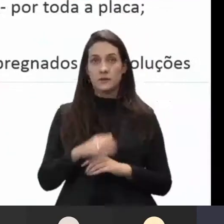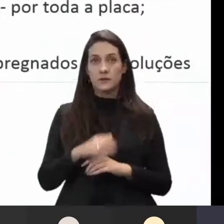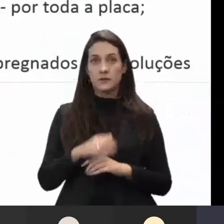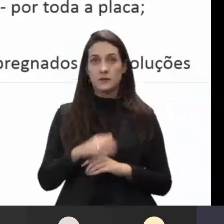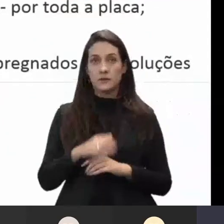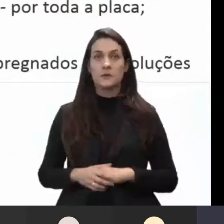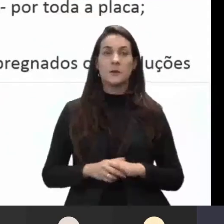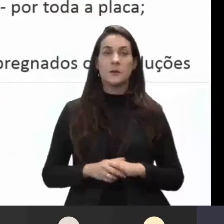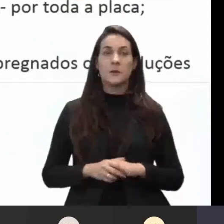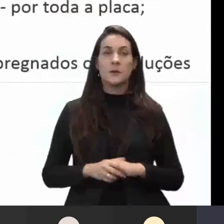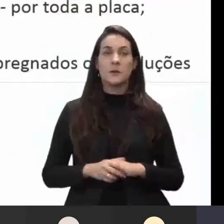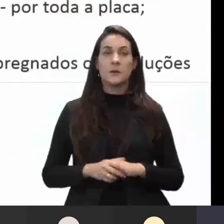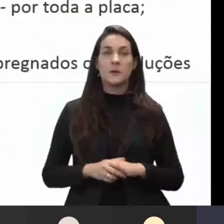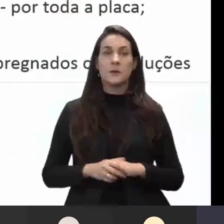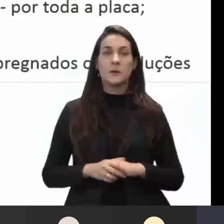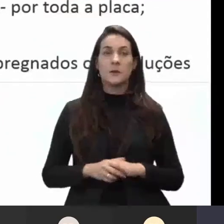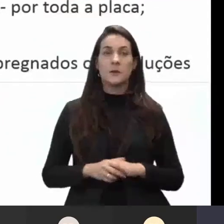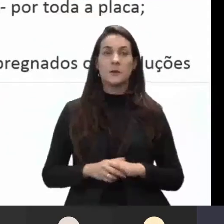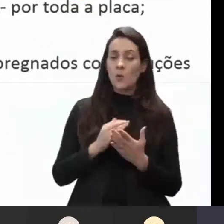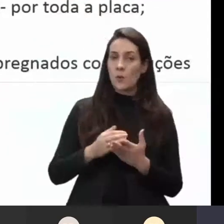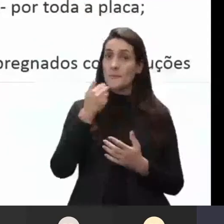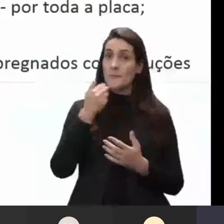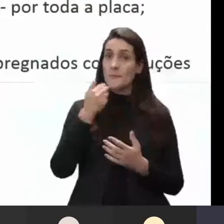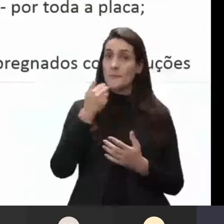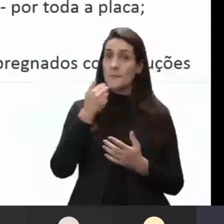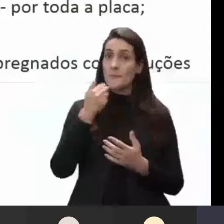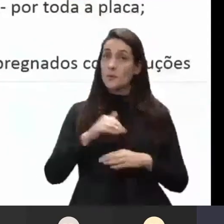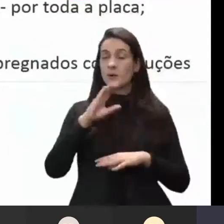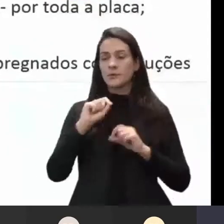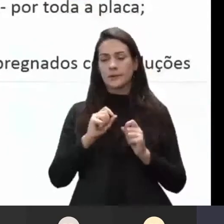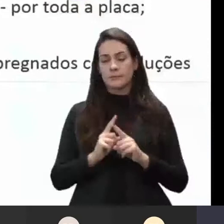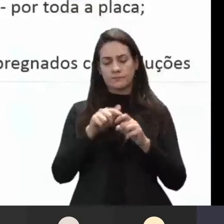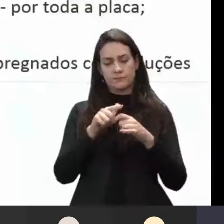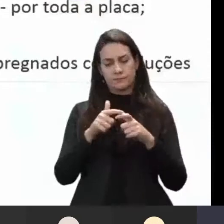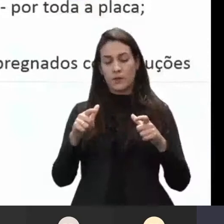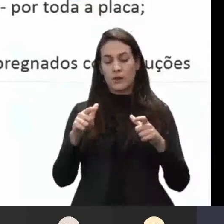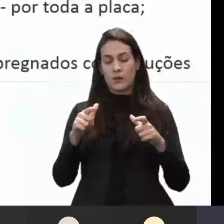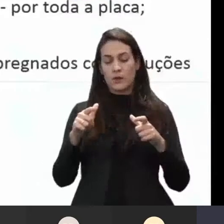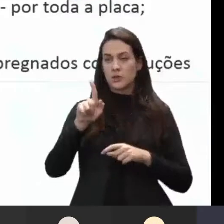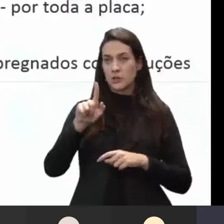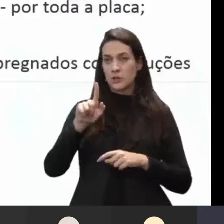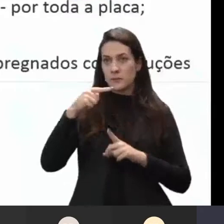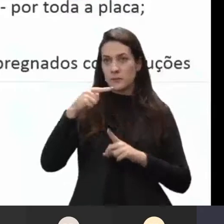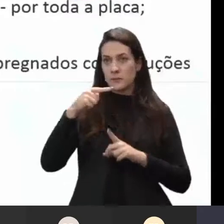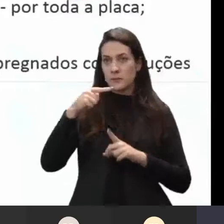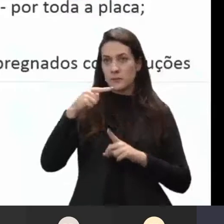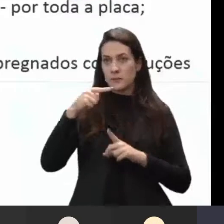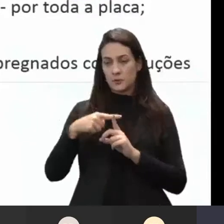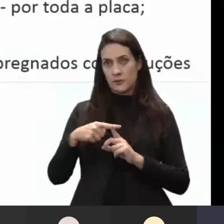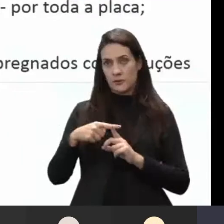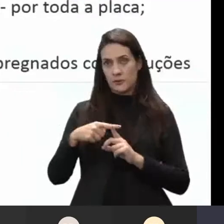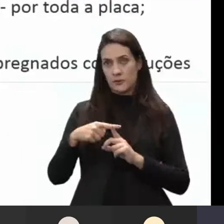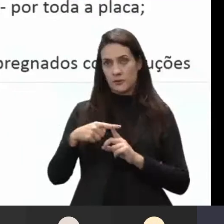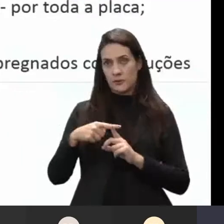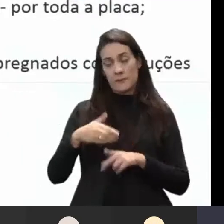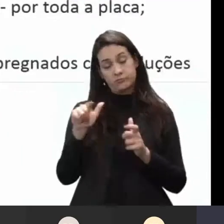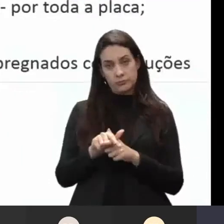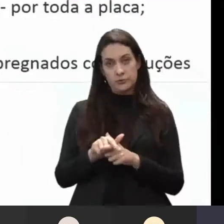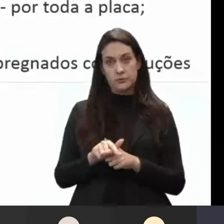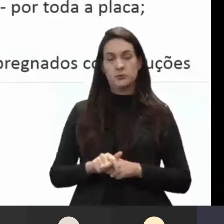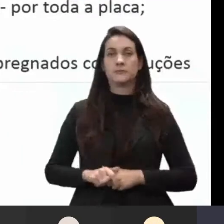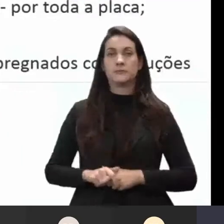de sódio, ele é mais eficaz para inibir o crescimento de bactérias gram-positivas do que bactérias